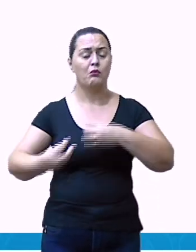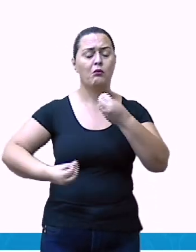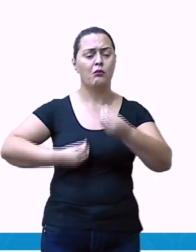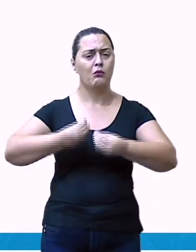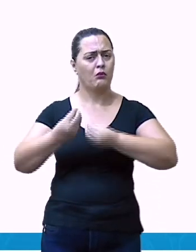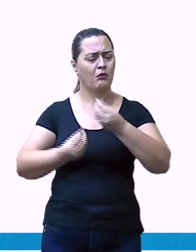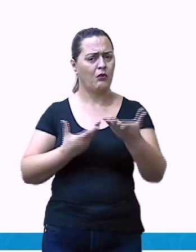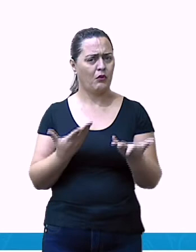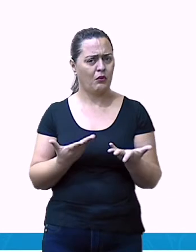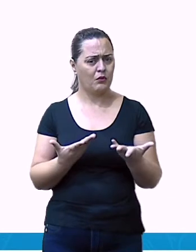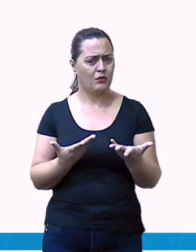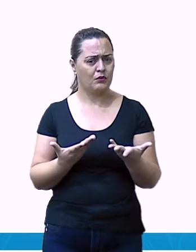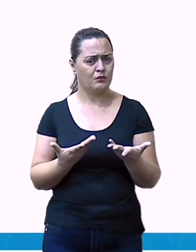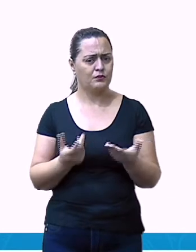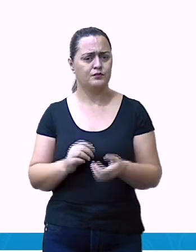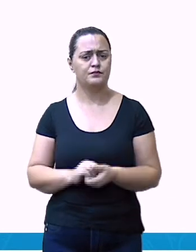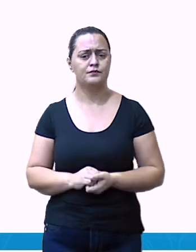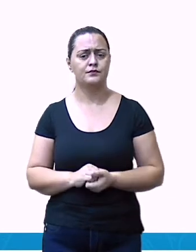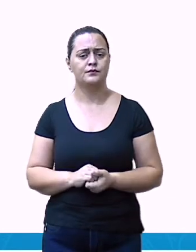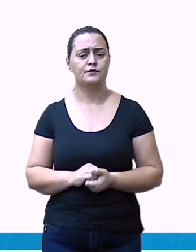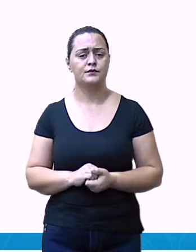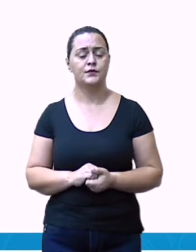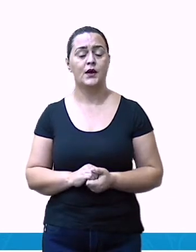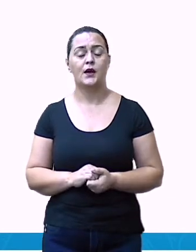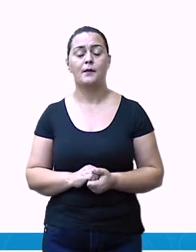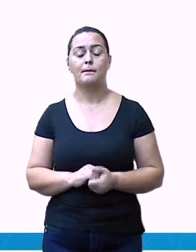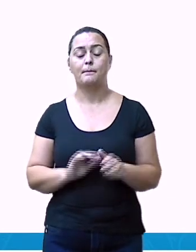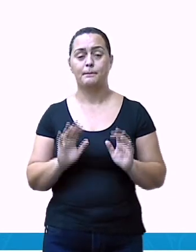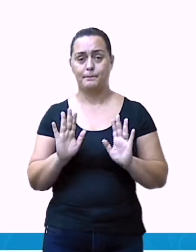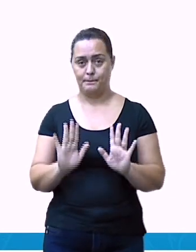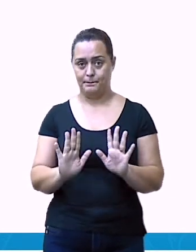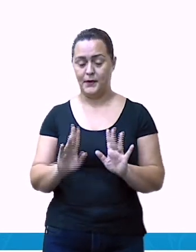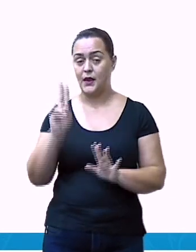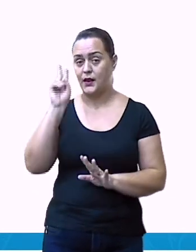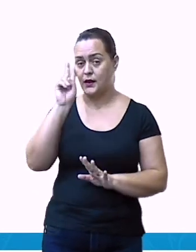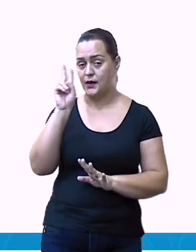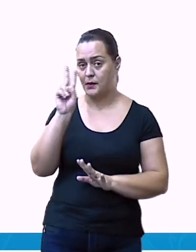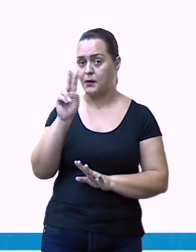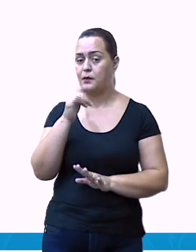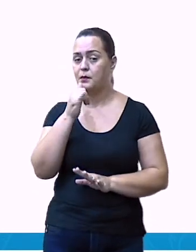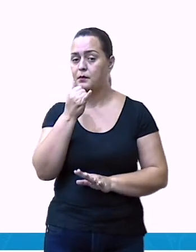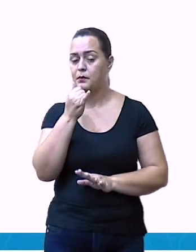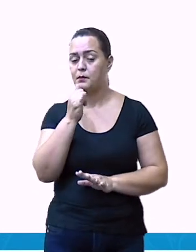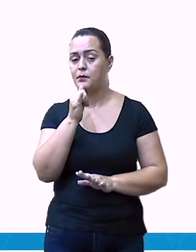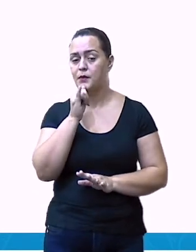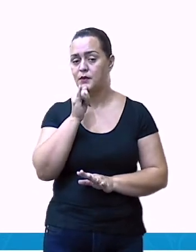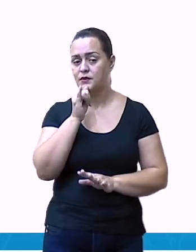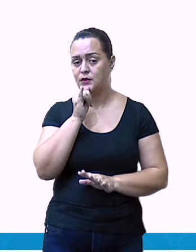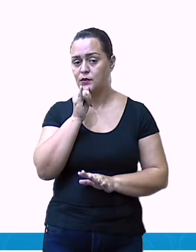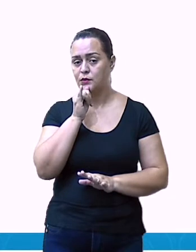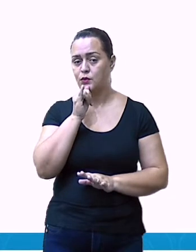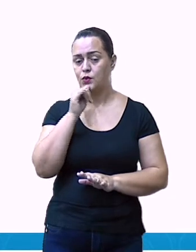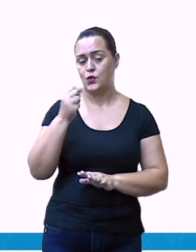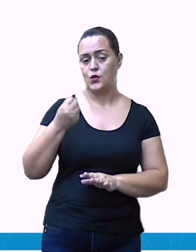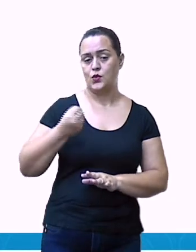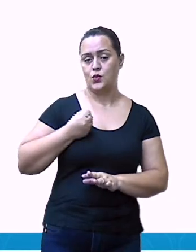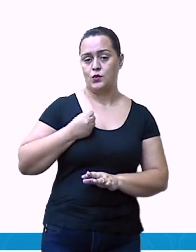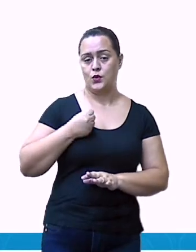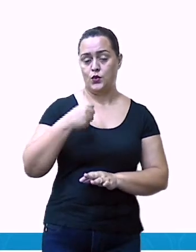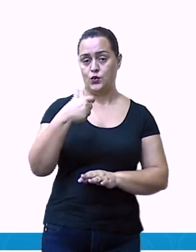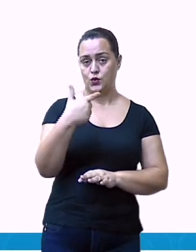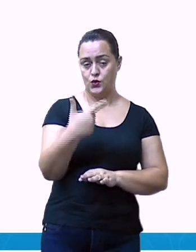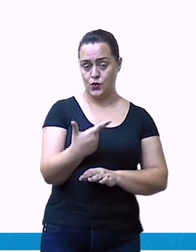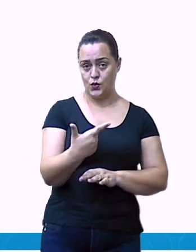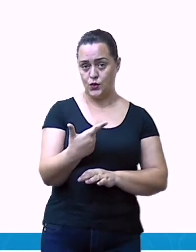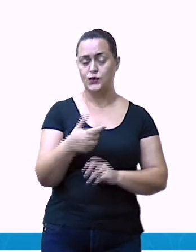Lembre-se de que podemos escrever 2 pontos na forma decimal. Perceba que no exercício 4, ou